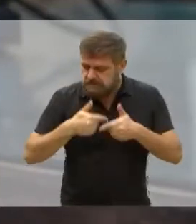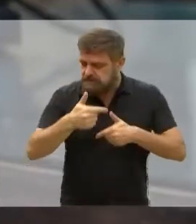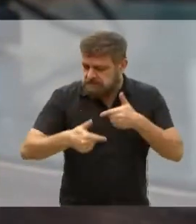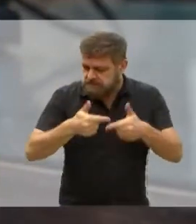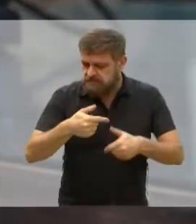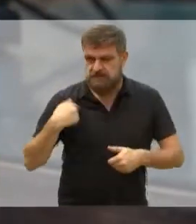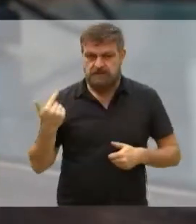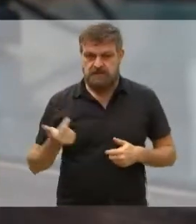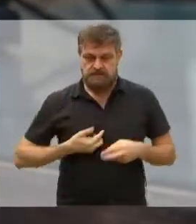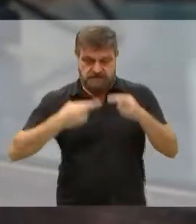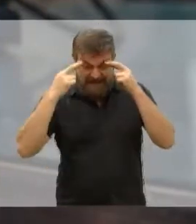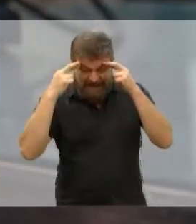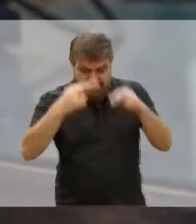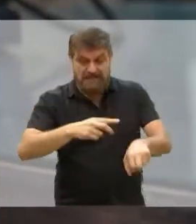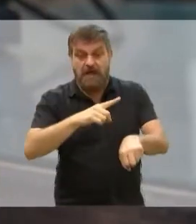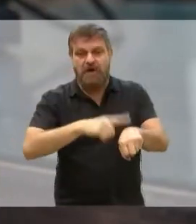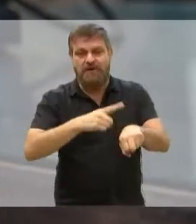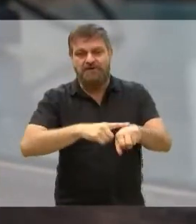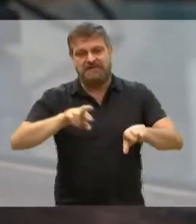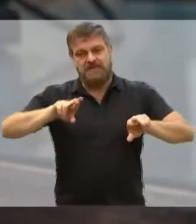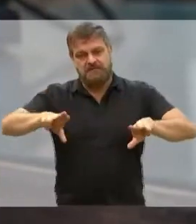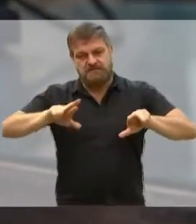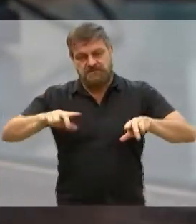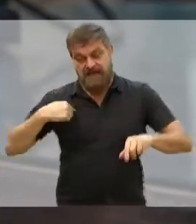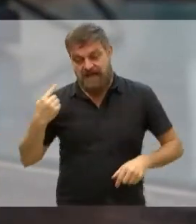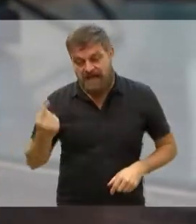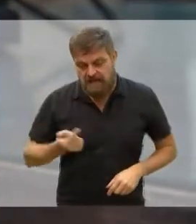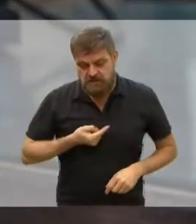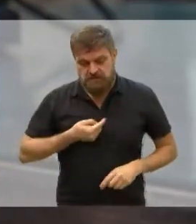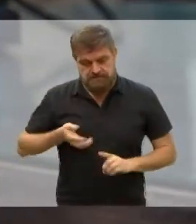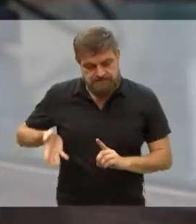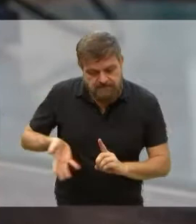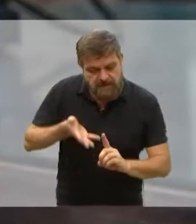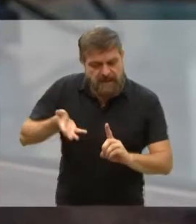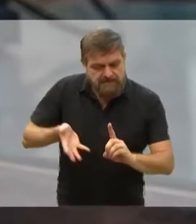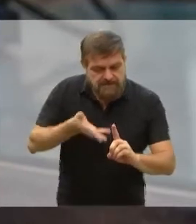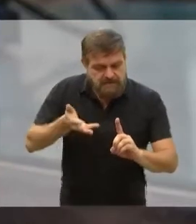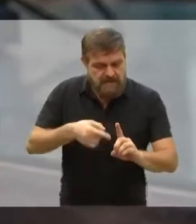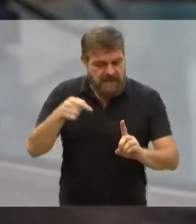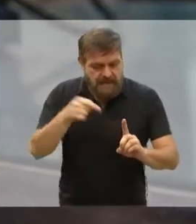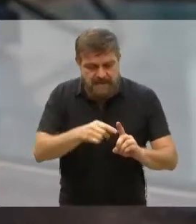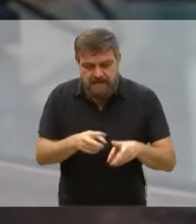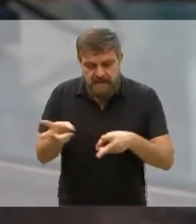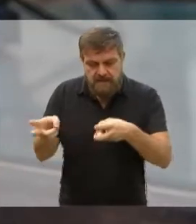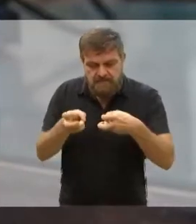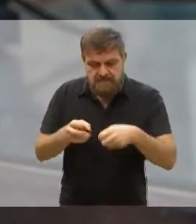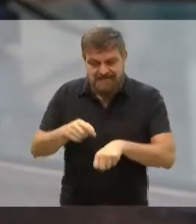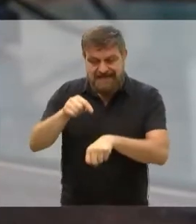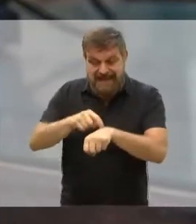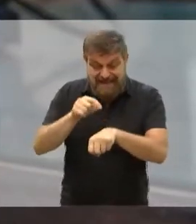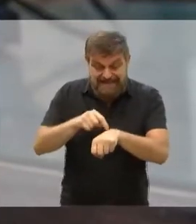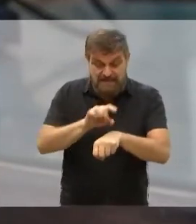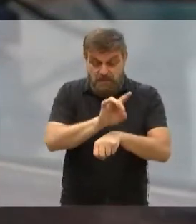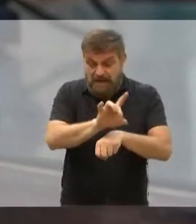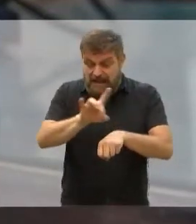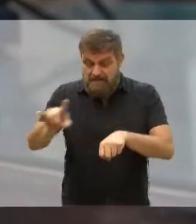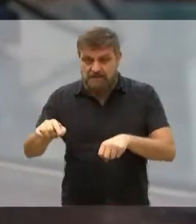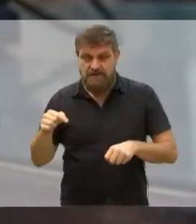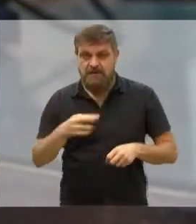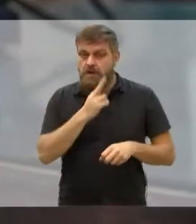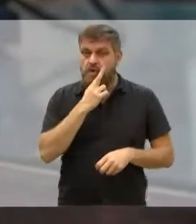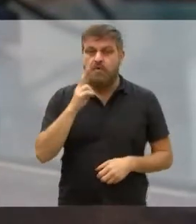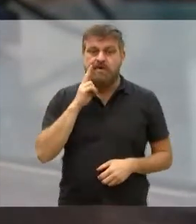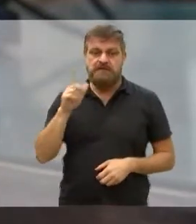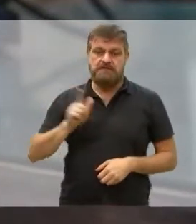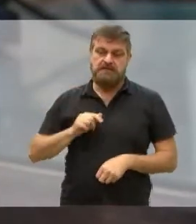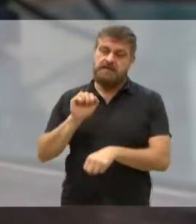é justamente porque a gente respeita o tempo dele e favorece com que ele comece a olhar que todo mundo tem seu tempo. E o